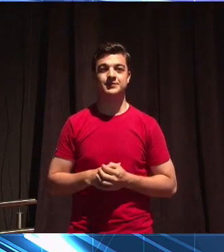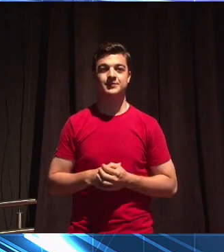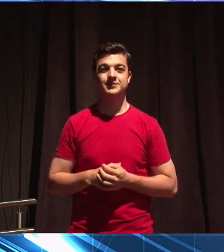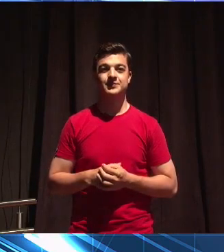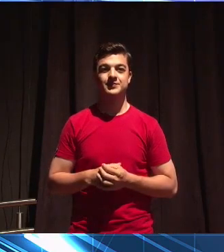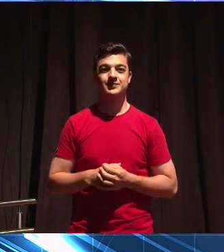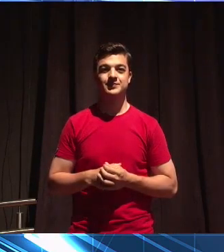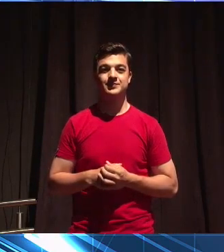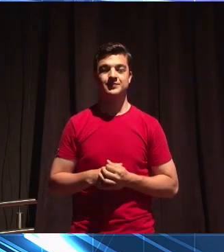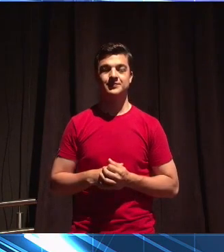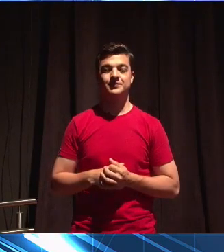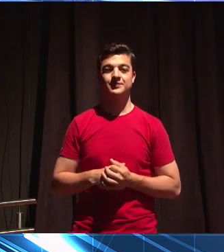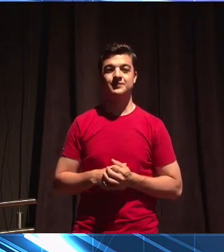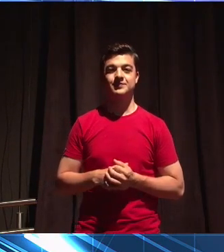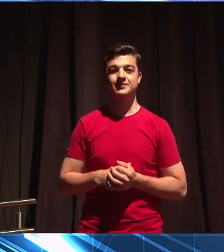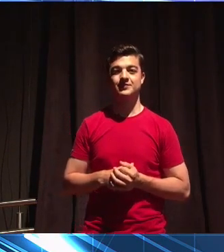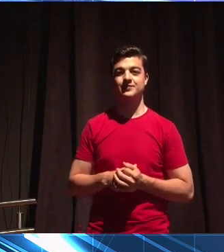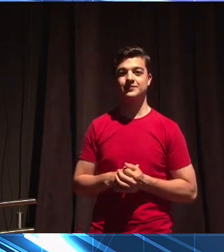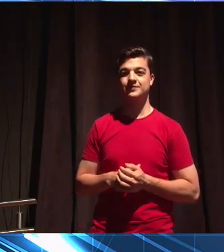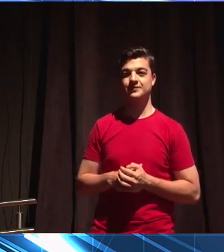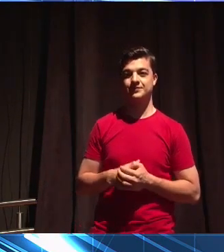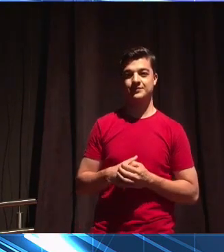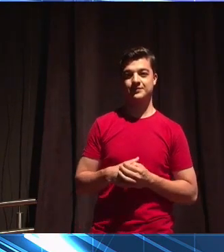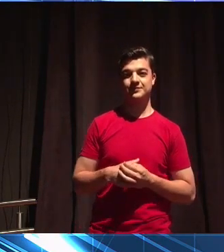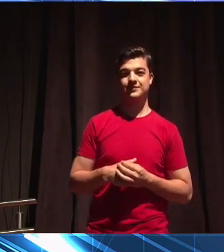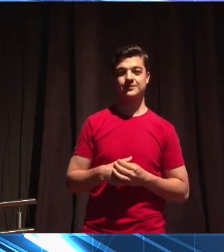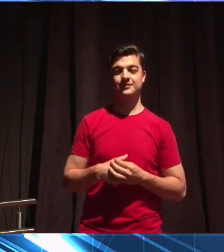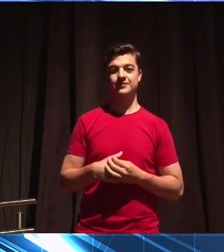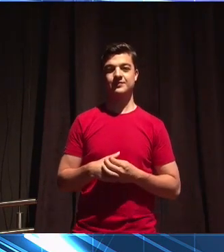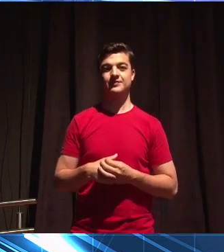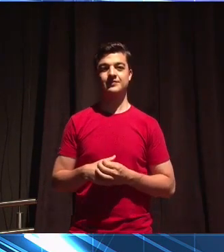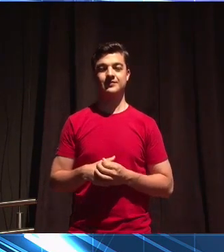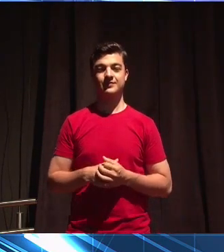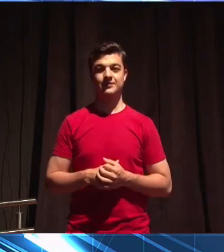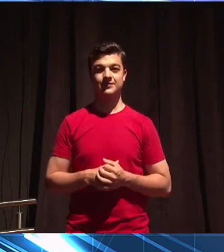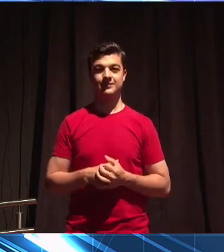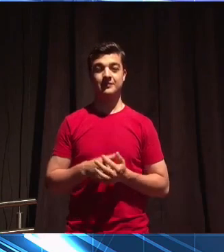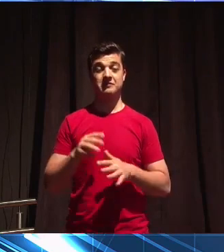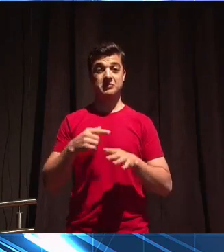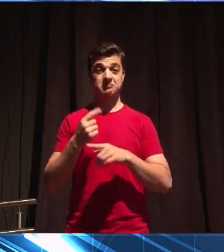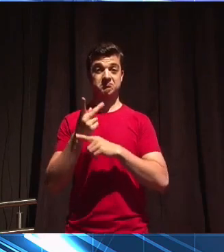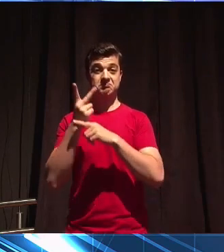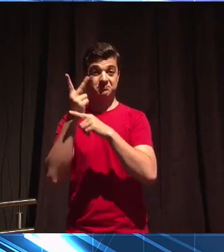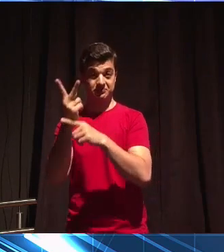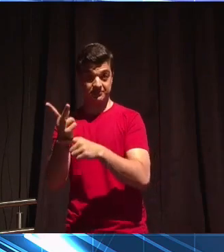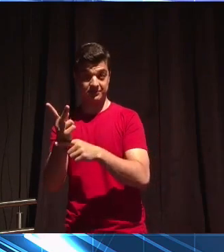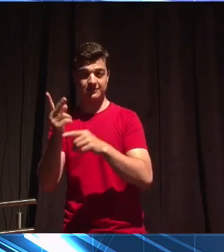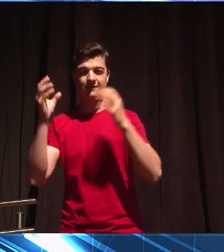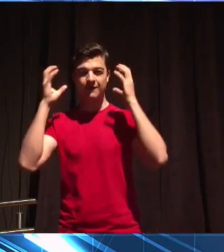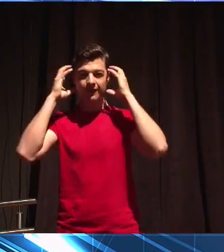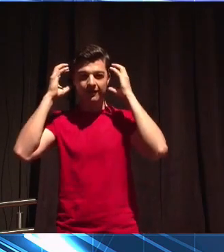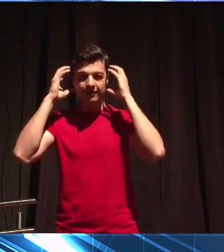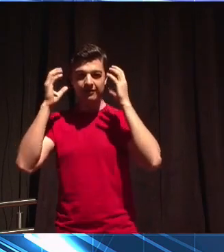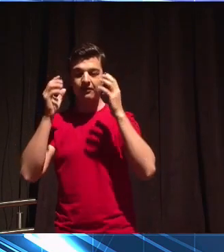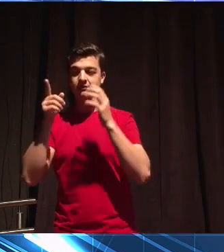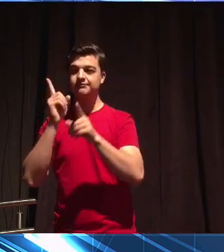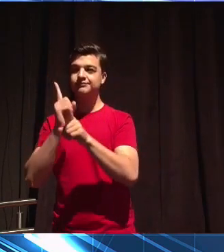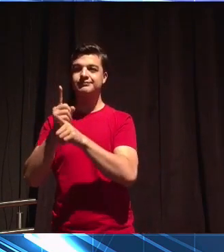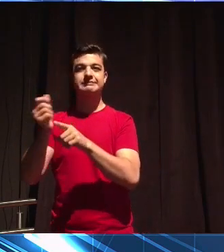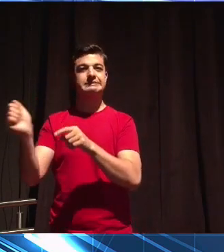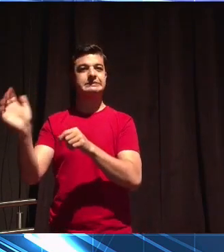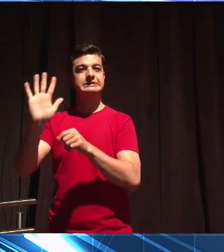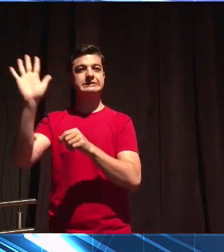incríveis R$5.000, isso quando o dólar estava mais baixo, então não é algo que está no meu plano de compra.